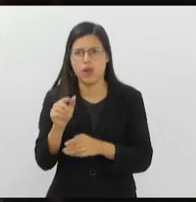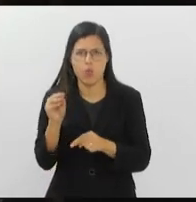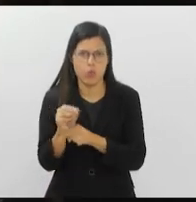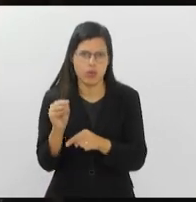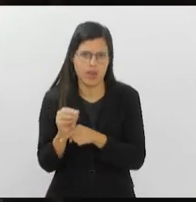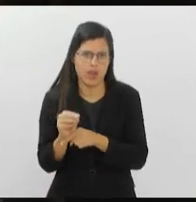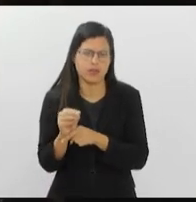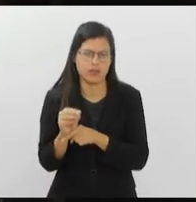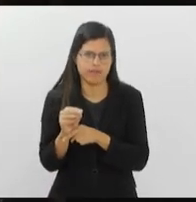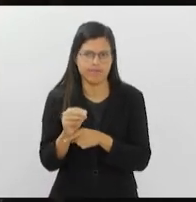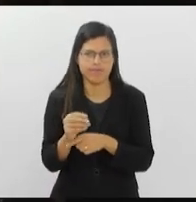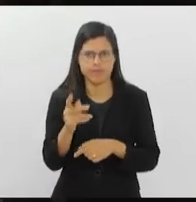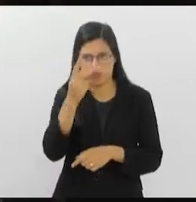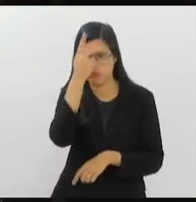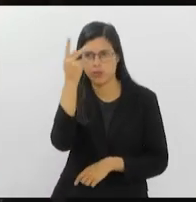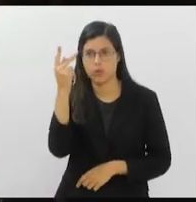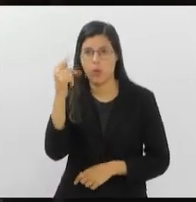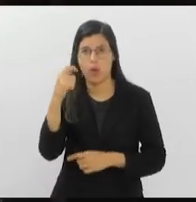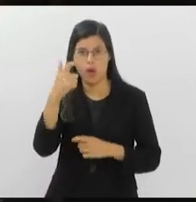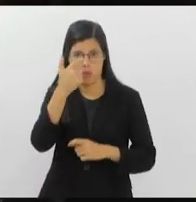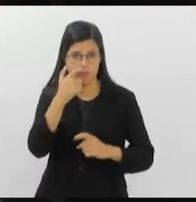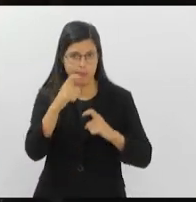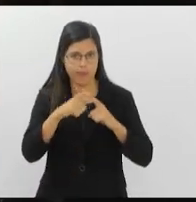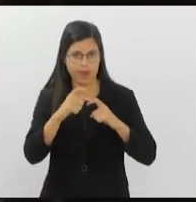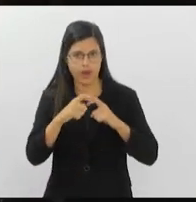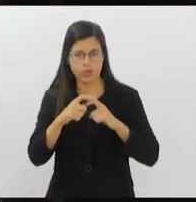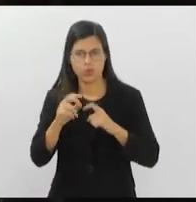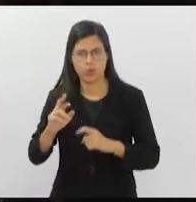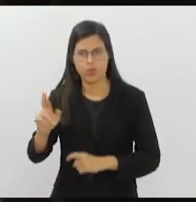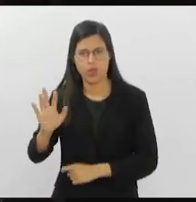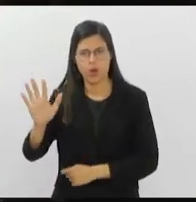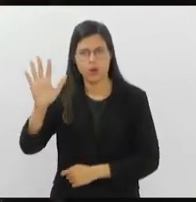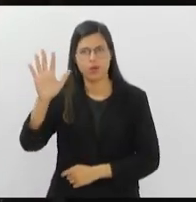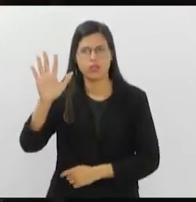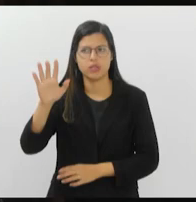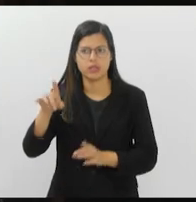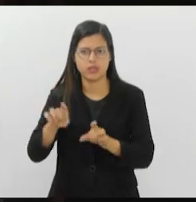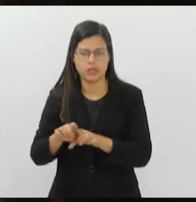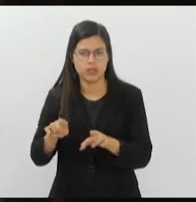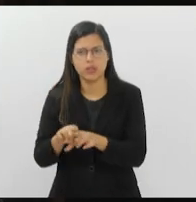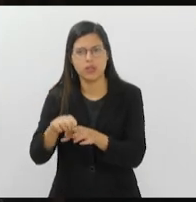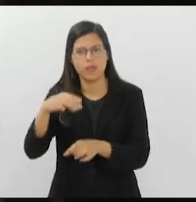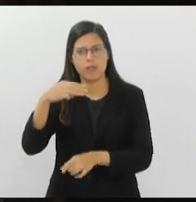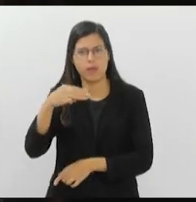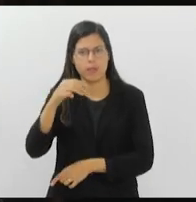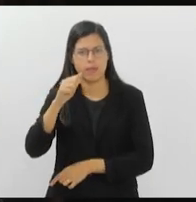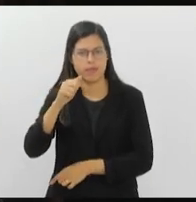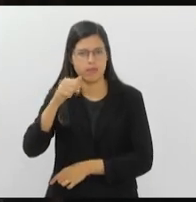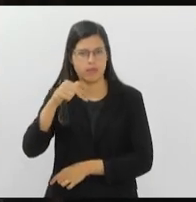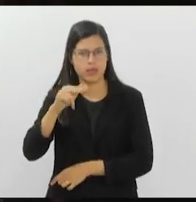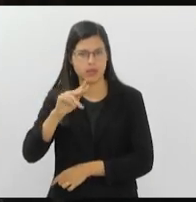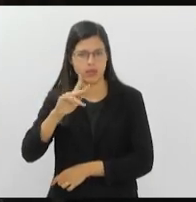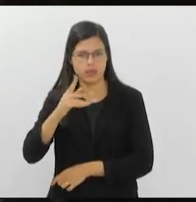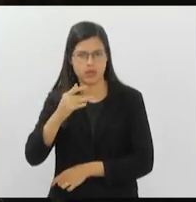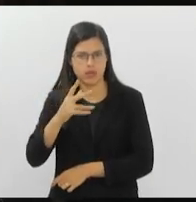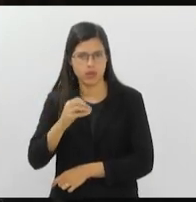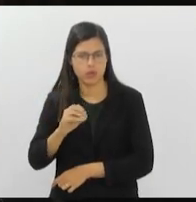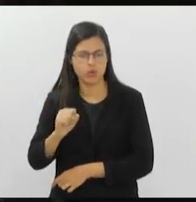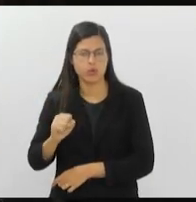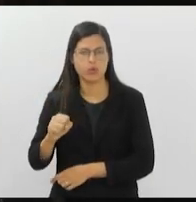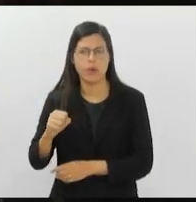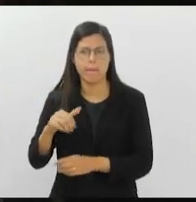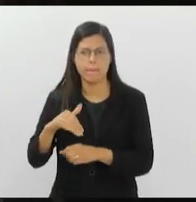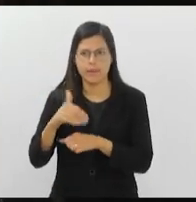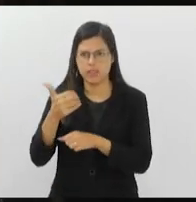pacientes. Eu, como médico na Rocinha e em Manguinhos, durante mais de 15 anos, vi dezenas de